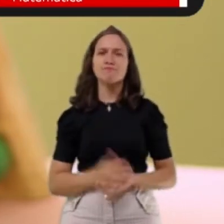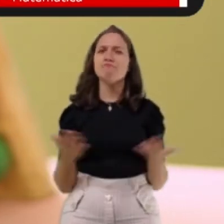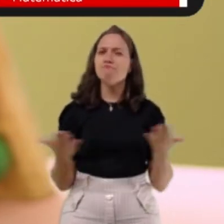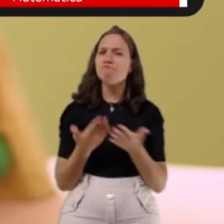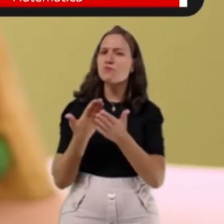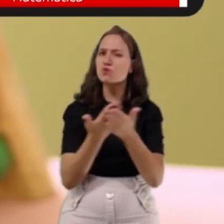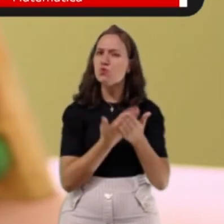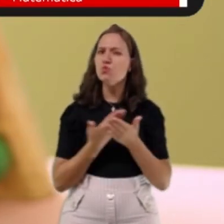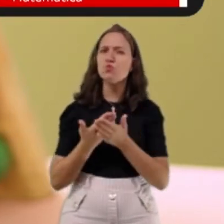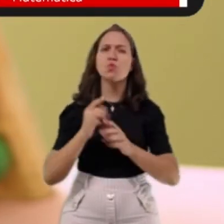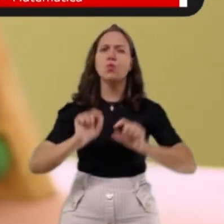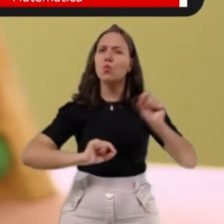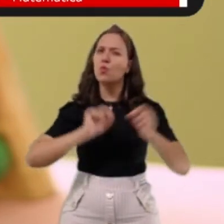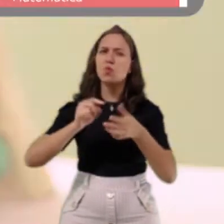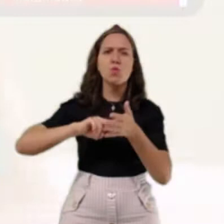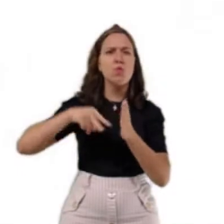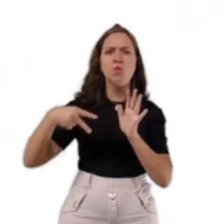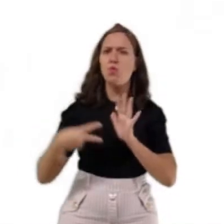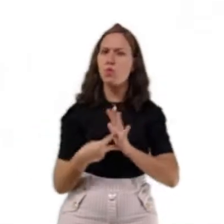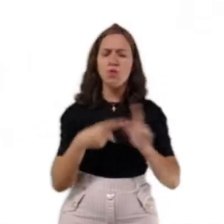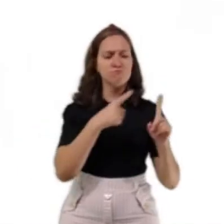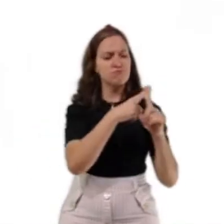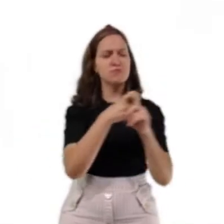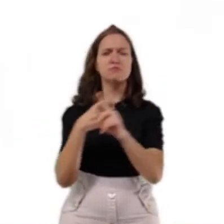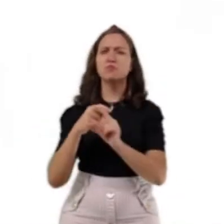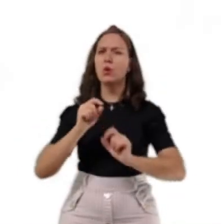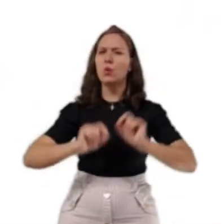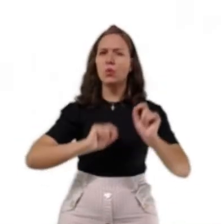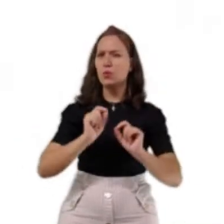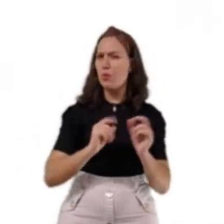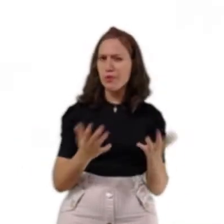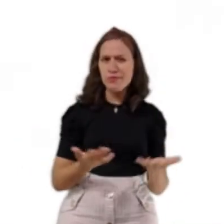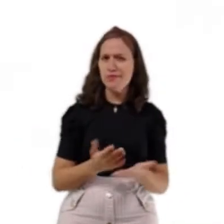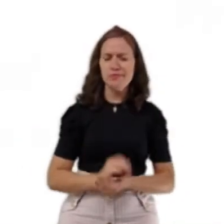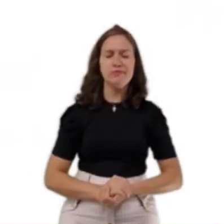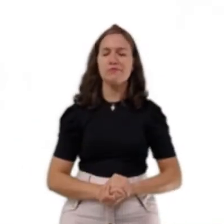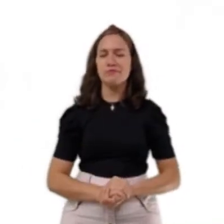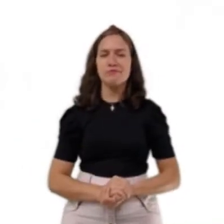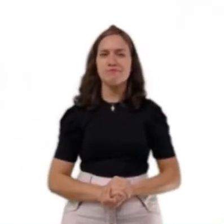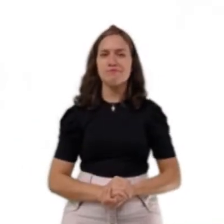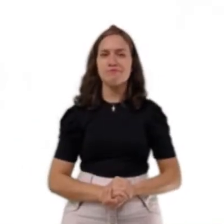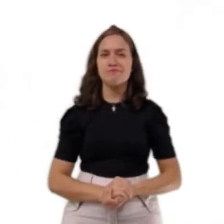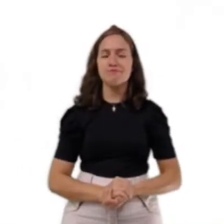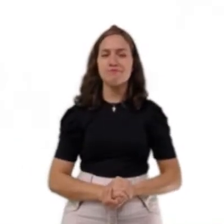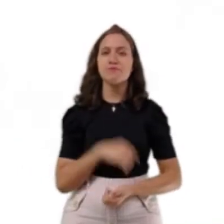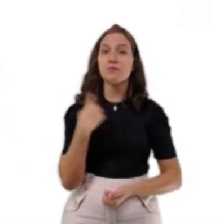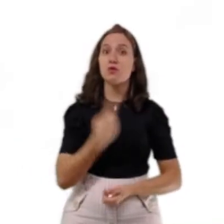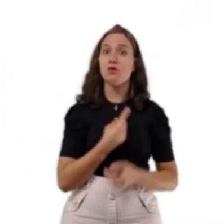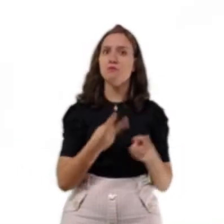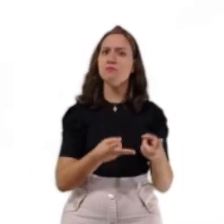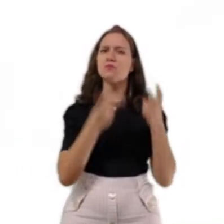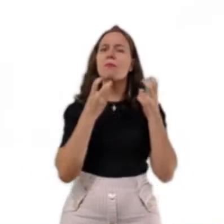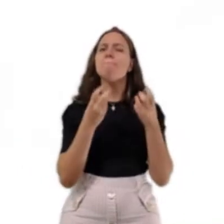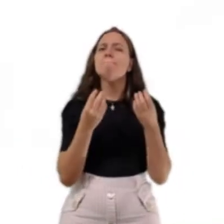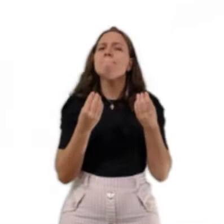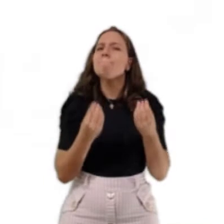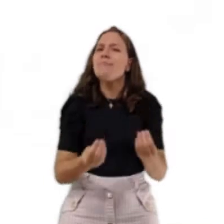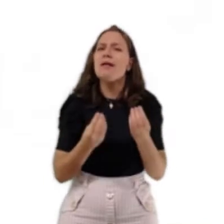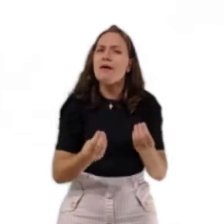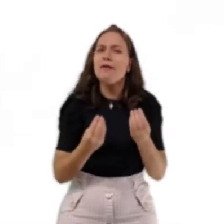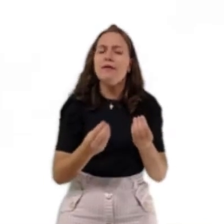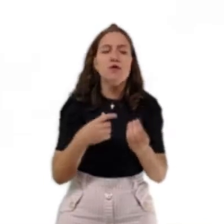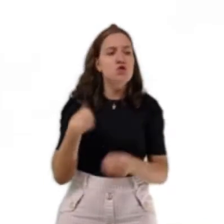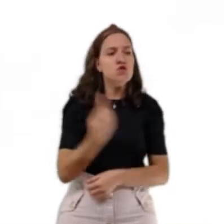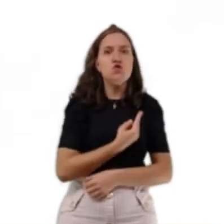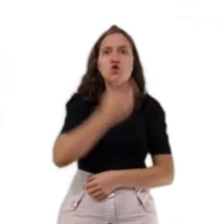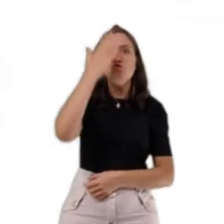sobre o pistão esses termos algecos né É nós vamos ver a utilidade desses termos quando a gente